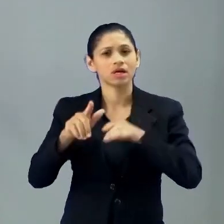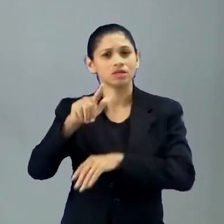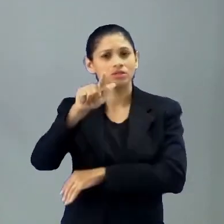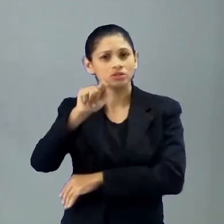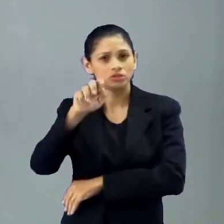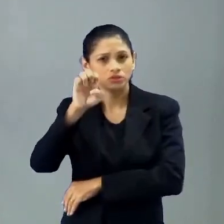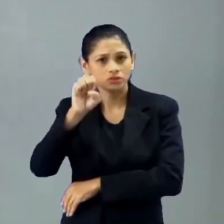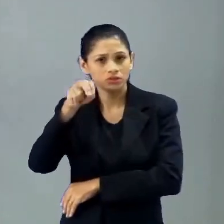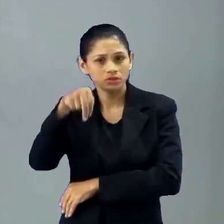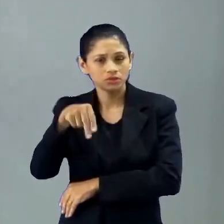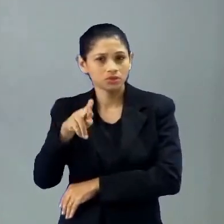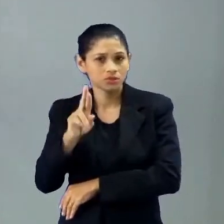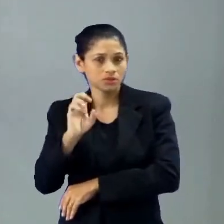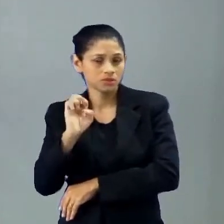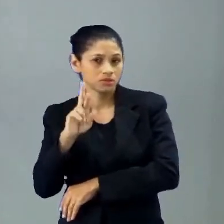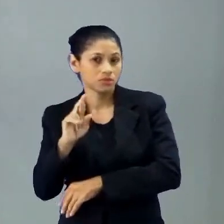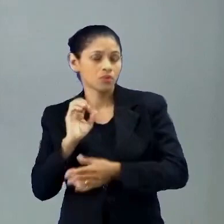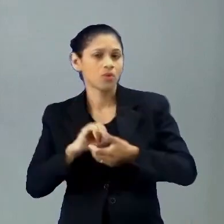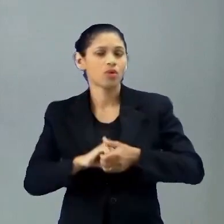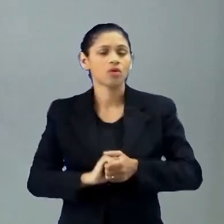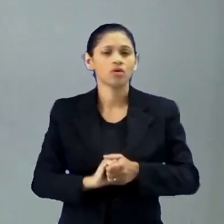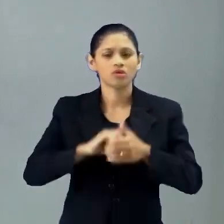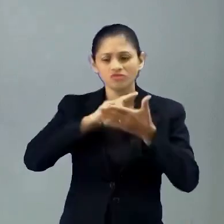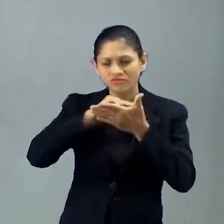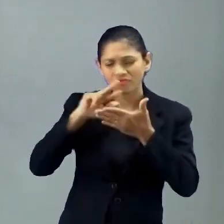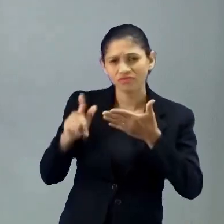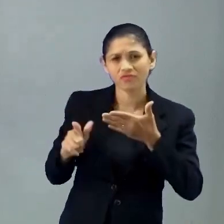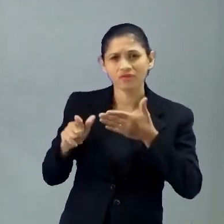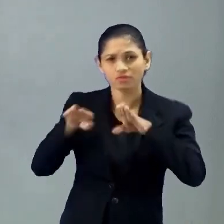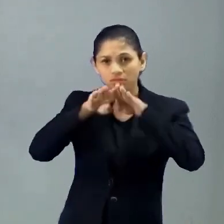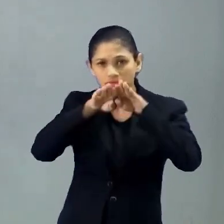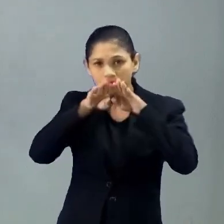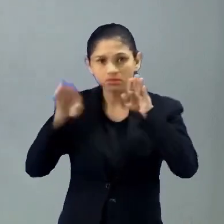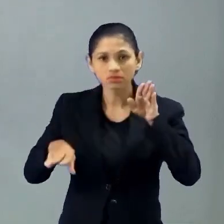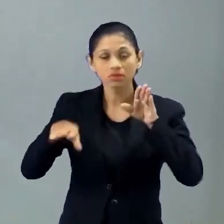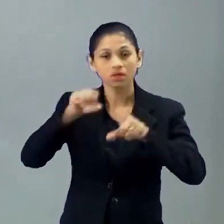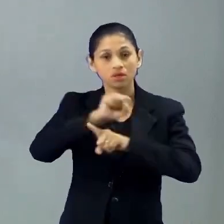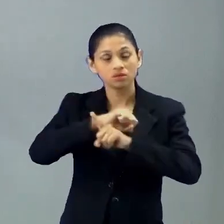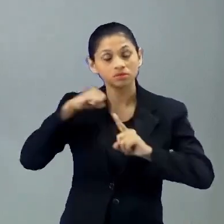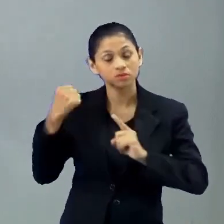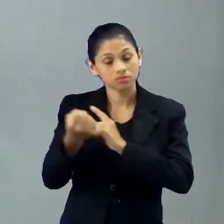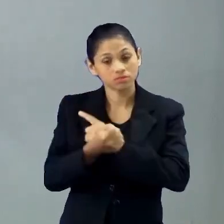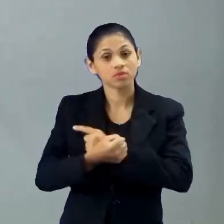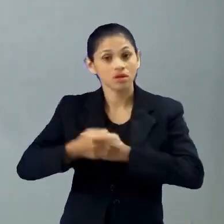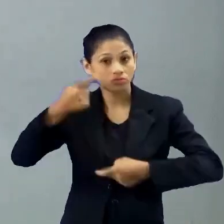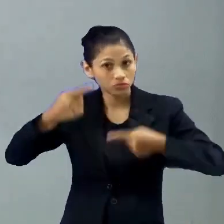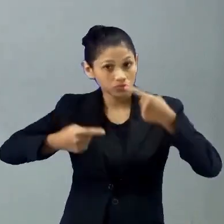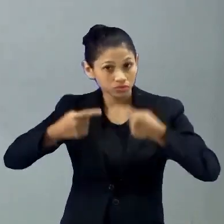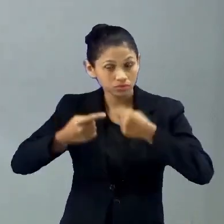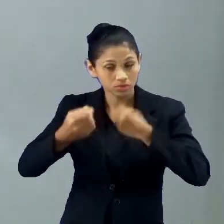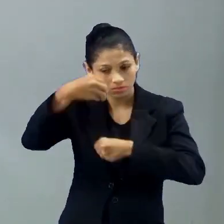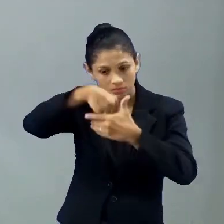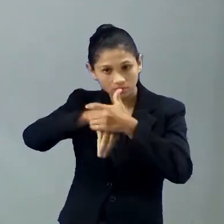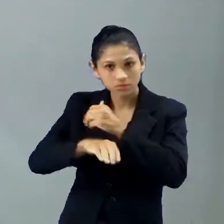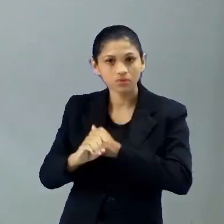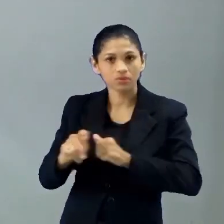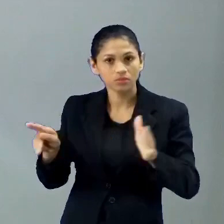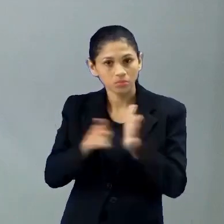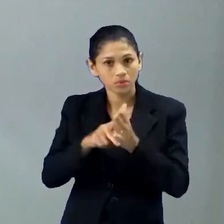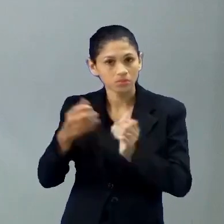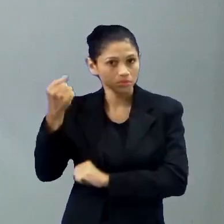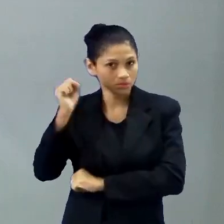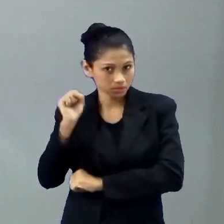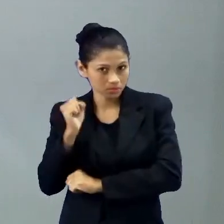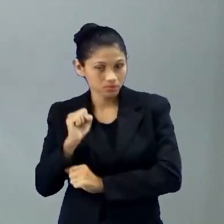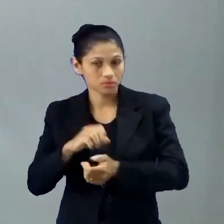desigualdade racial, enfim, diversas desigualdades sociais acabam sendo tratadas na sociologia. Mas se